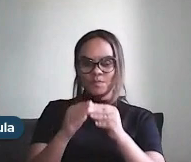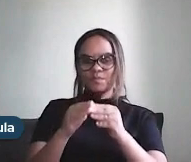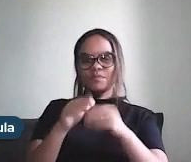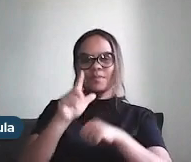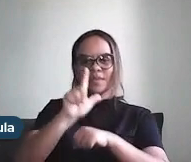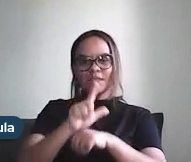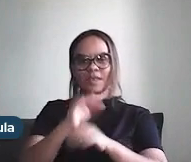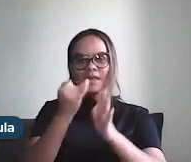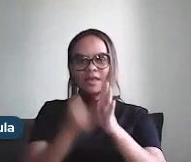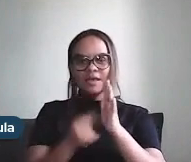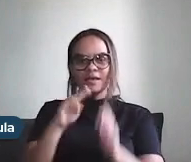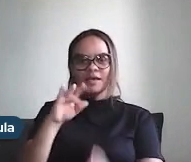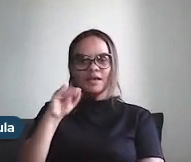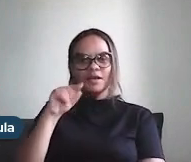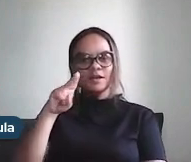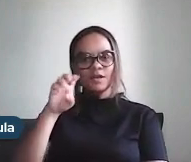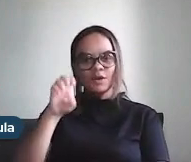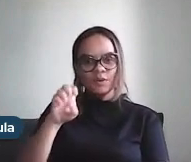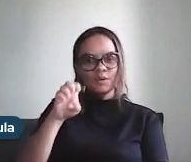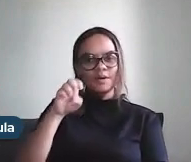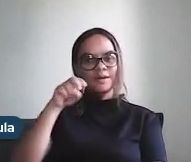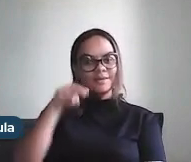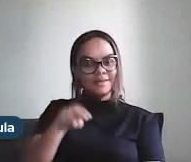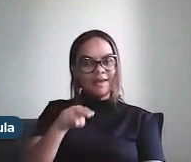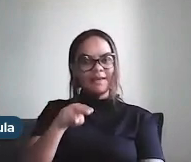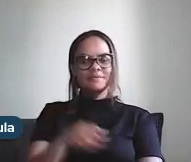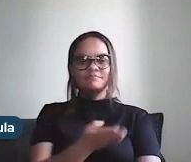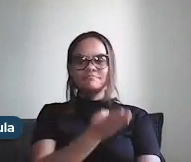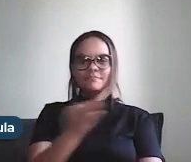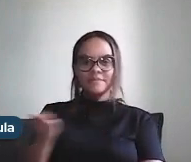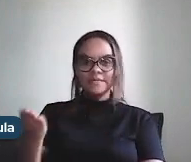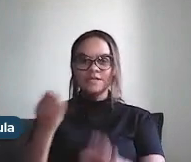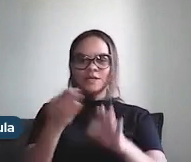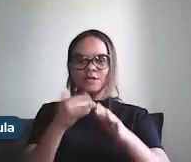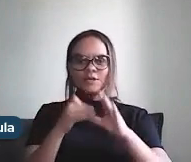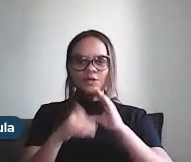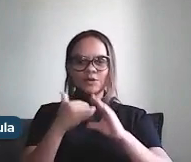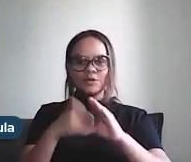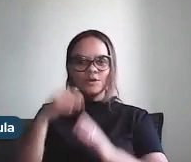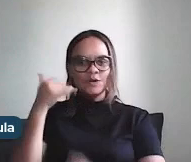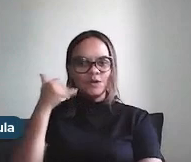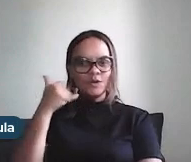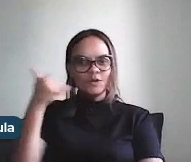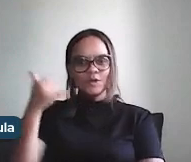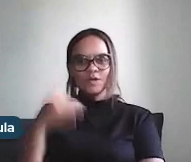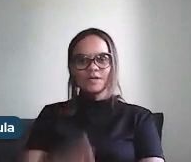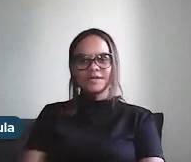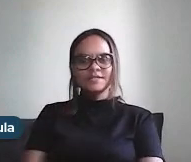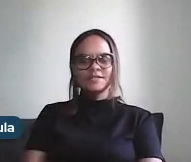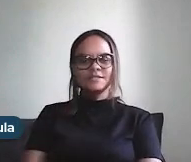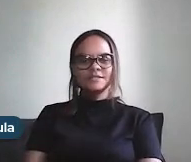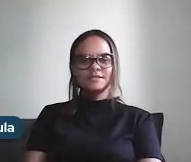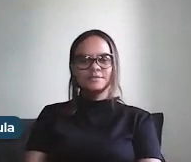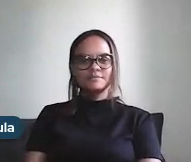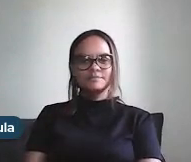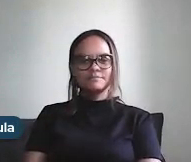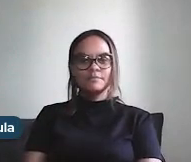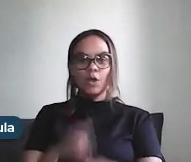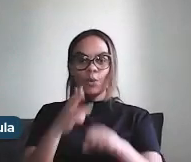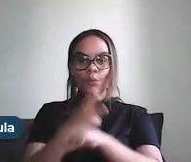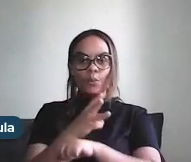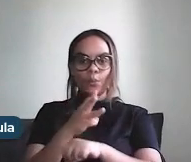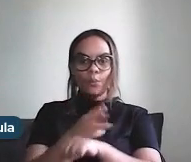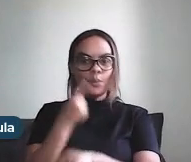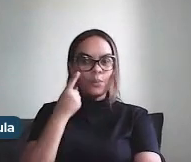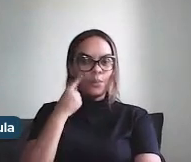para Isenções. DDD 11 2347 0877 ou WhatsApp